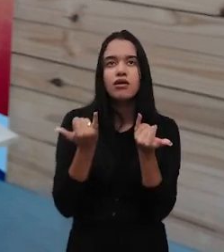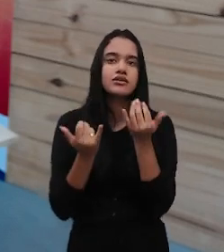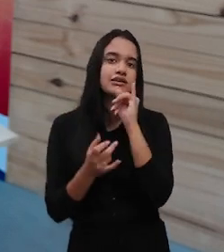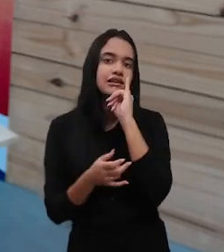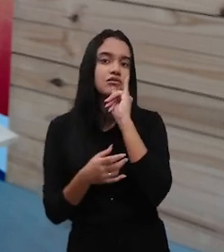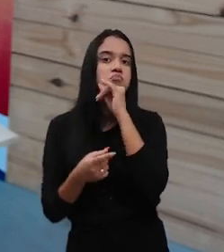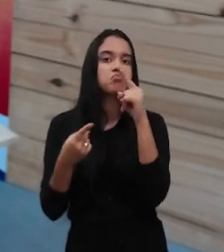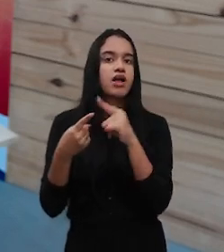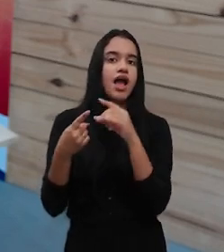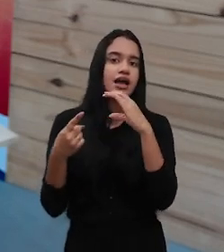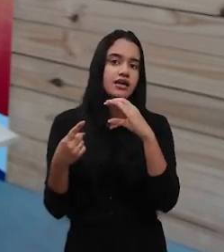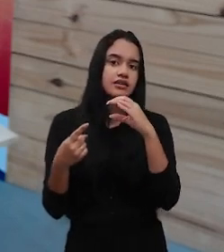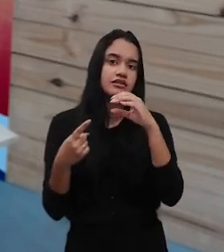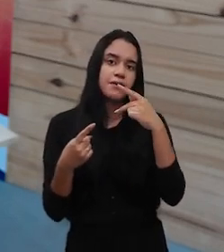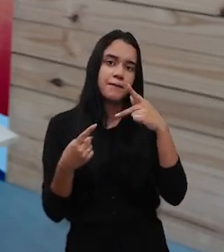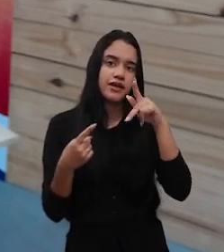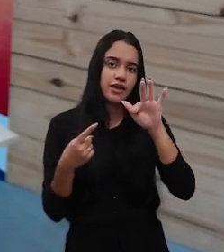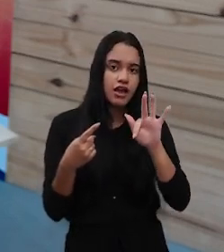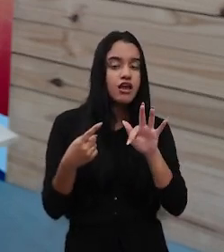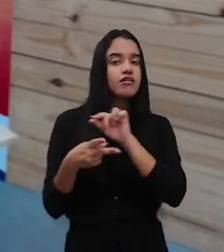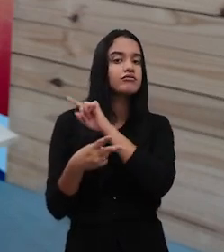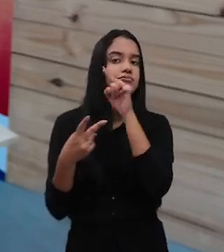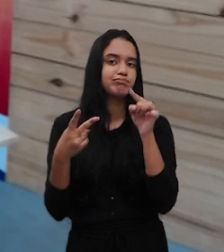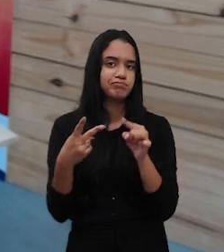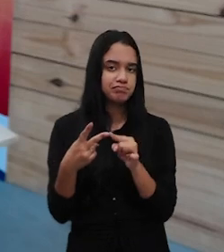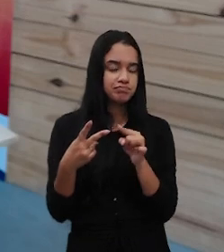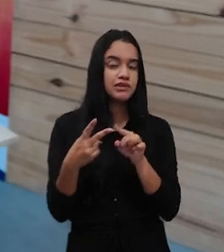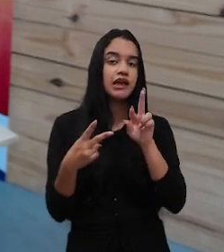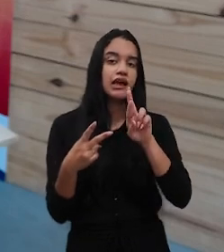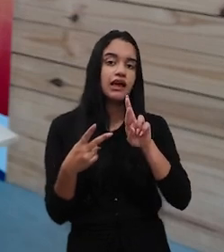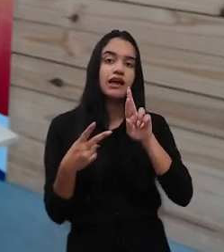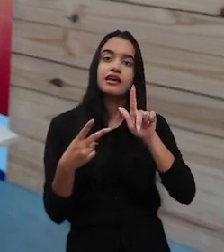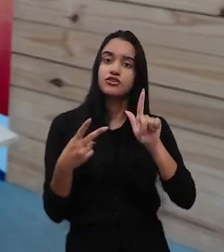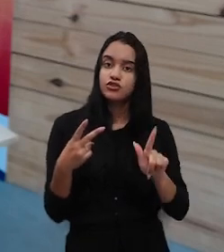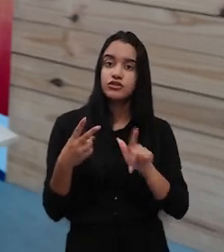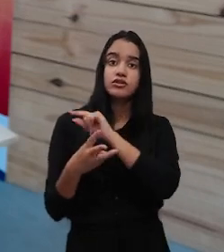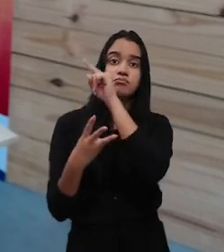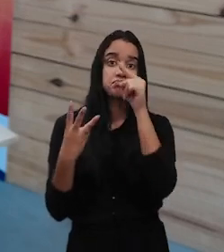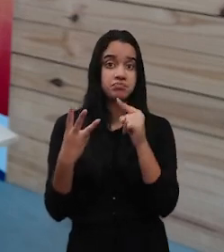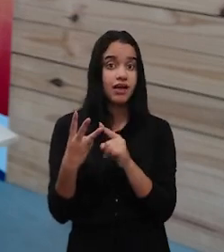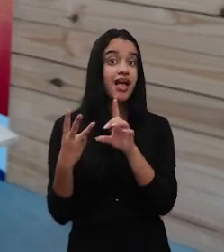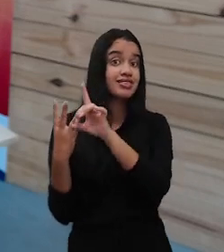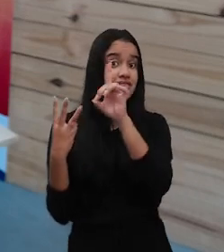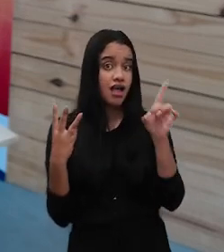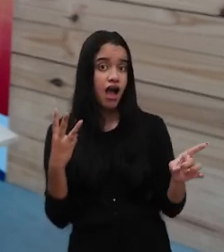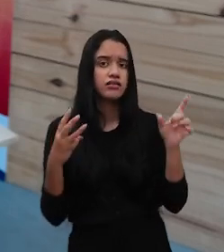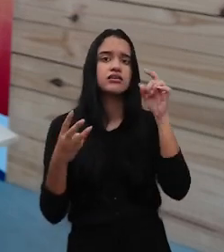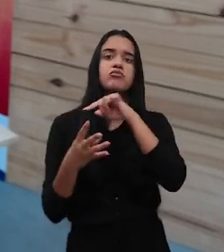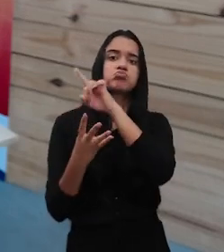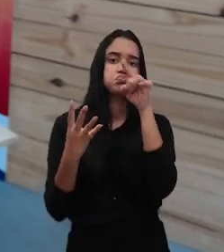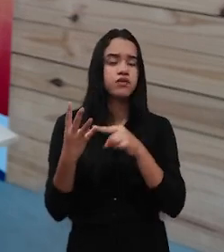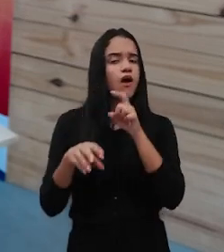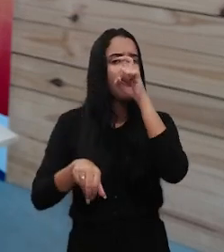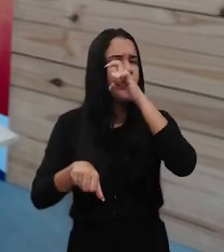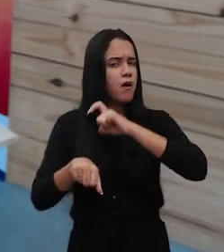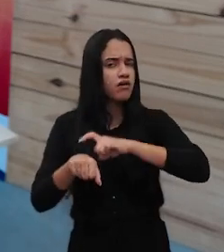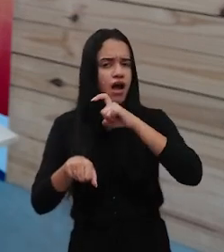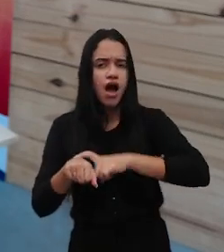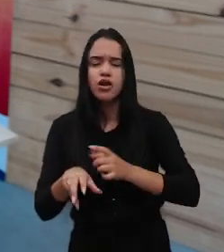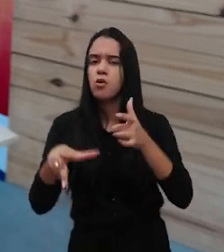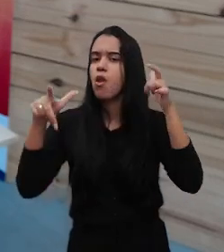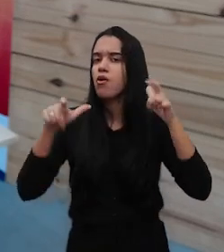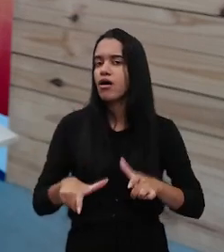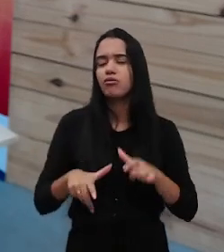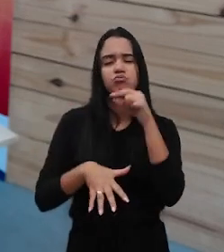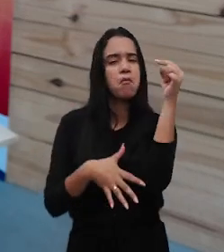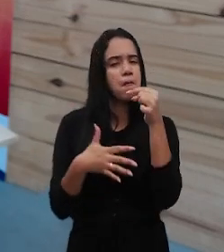CPF, RG, por exemplo, pode ser requerido também, a data, o horário, o local, tudo deve ser detalhado, porque